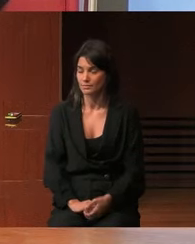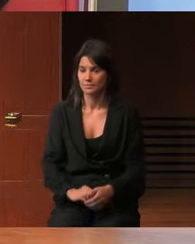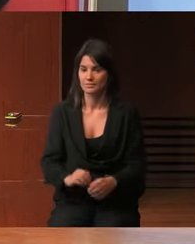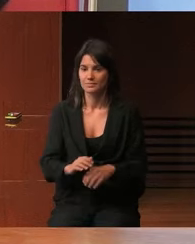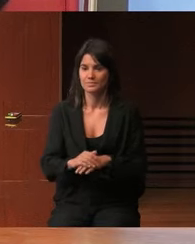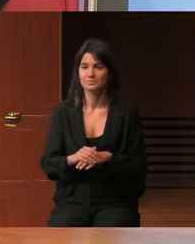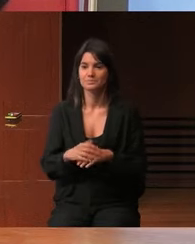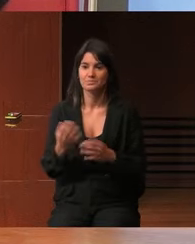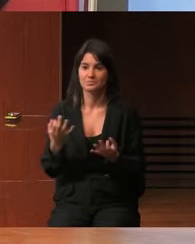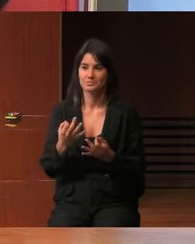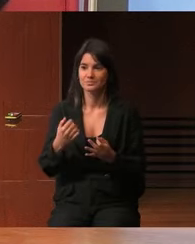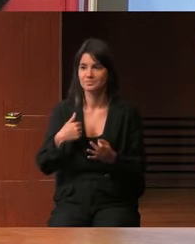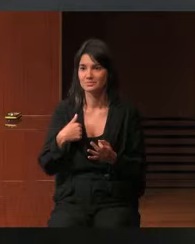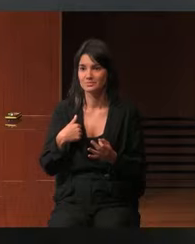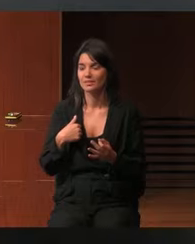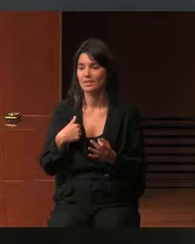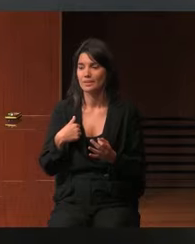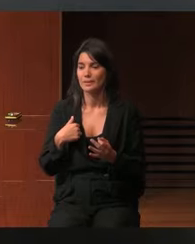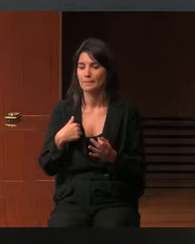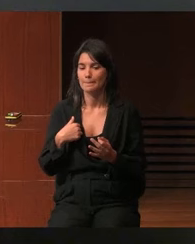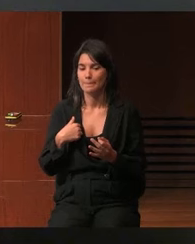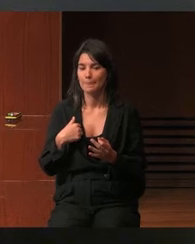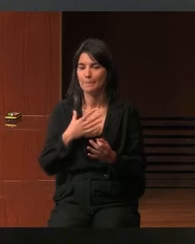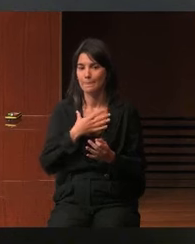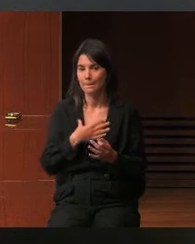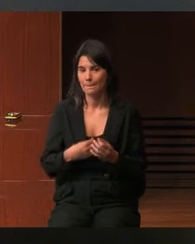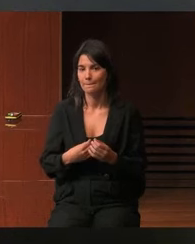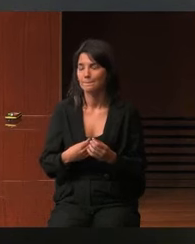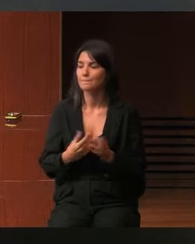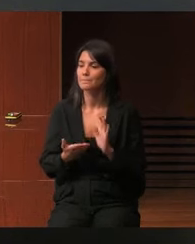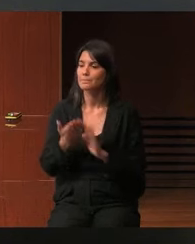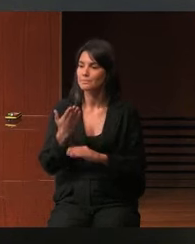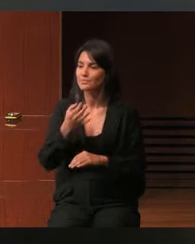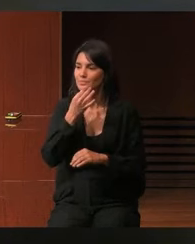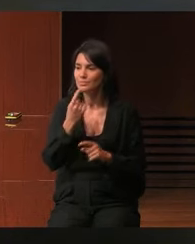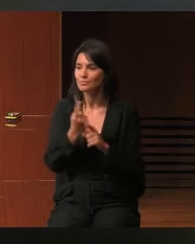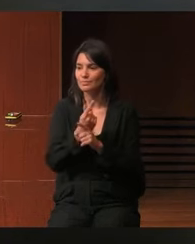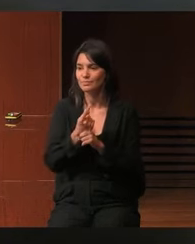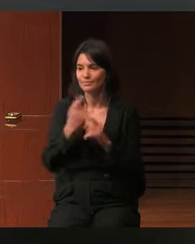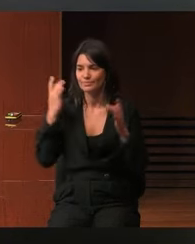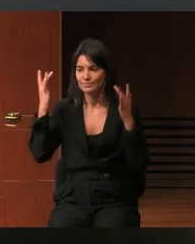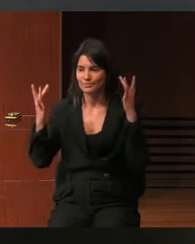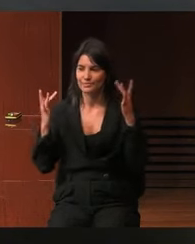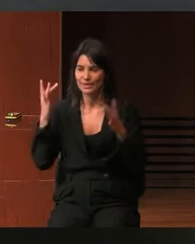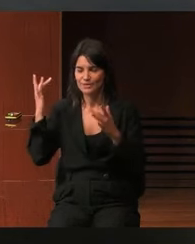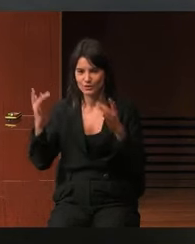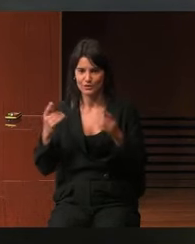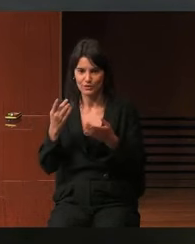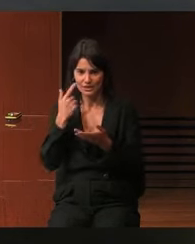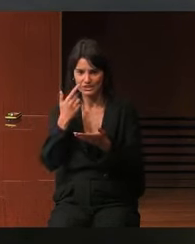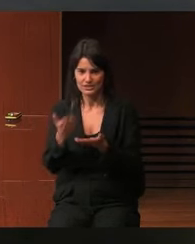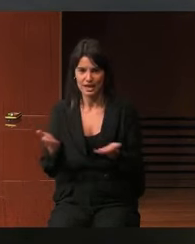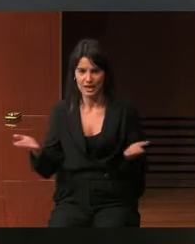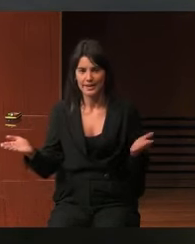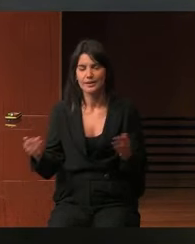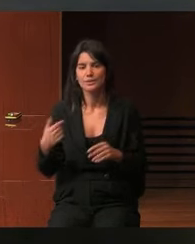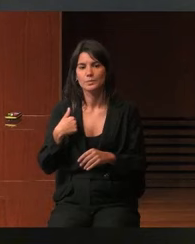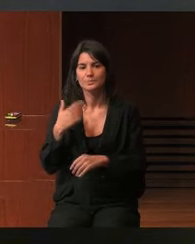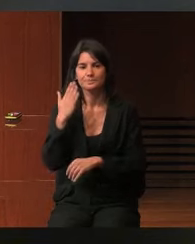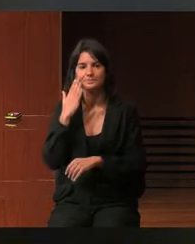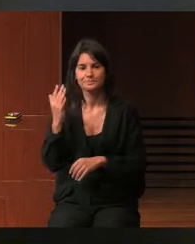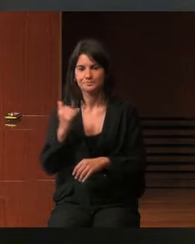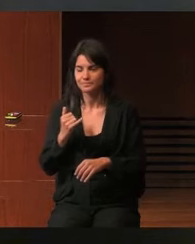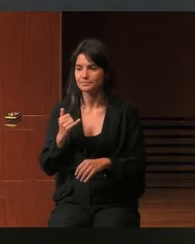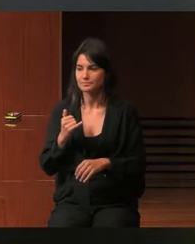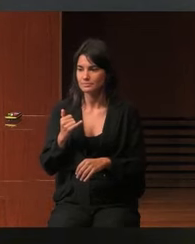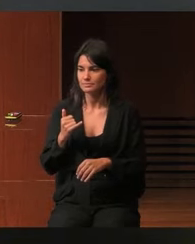Sim. Apesar de eu estar mais, gostar mais de falar das questões filosóficas que estão em cima da mesa, vou tentar,